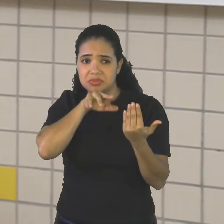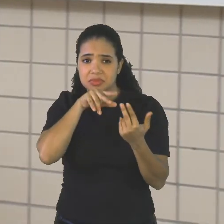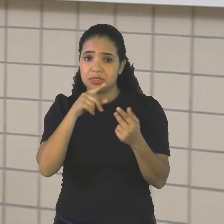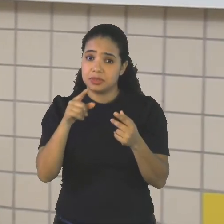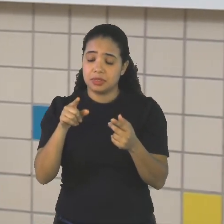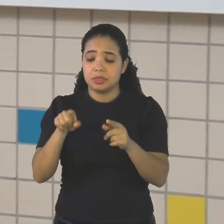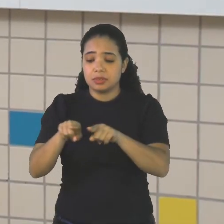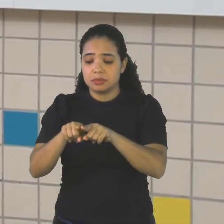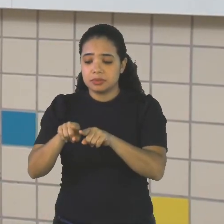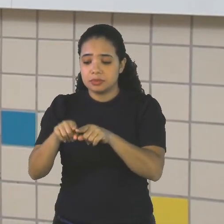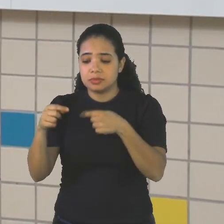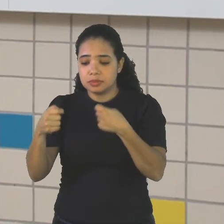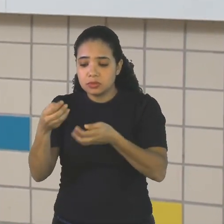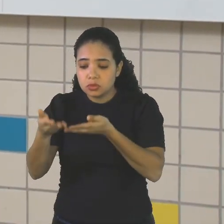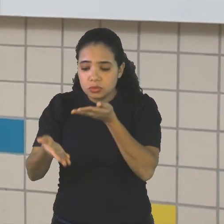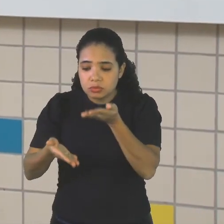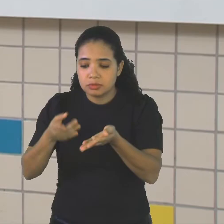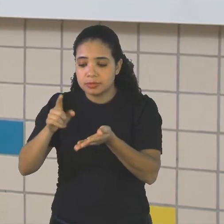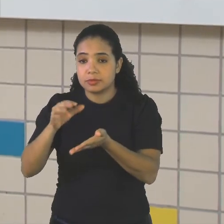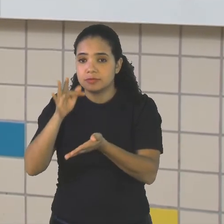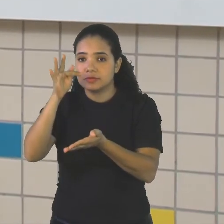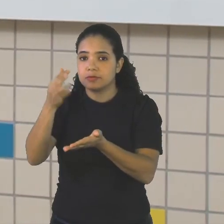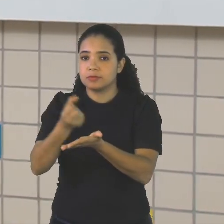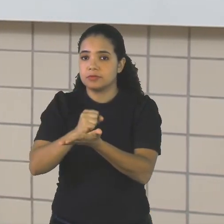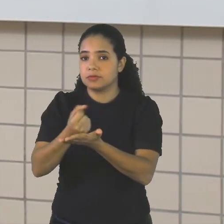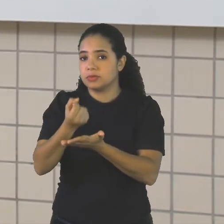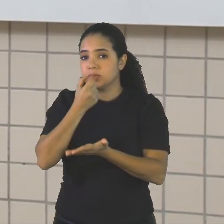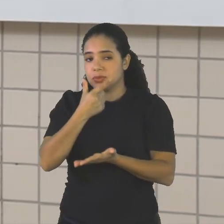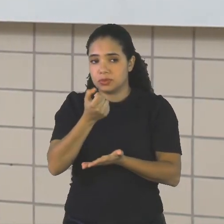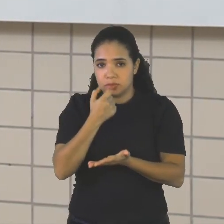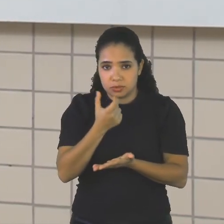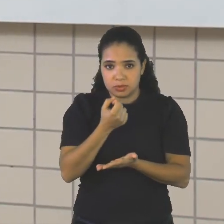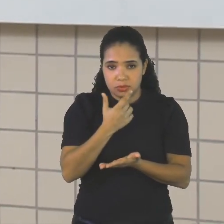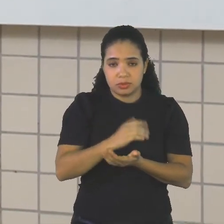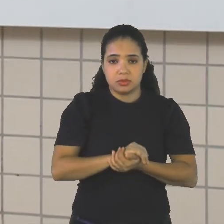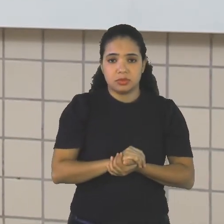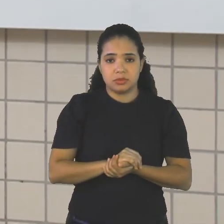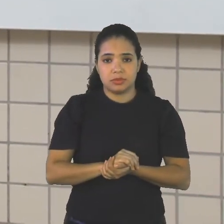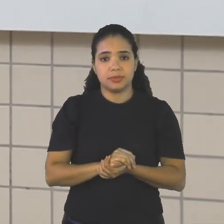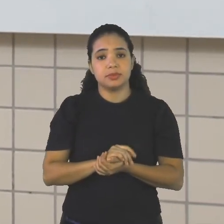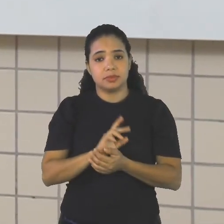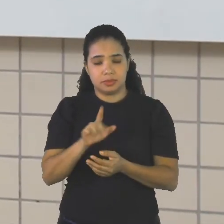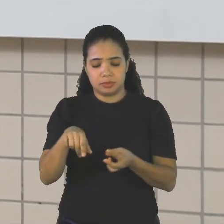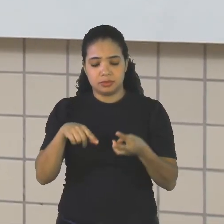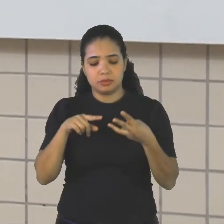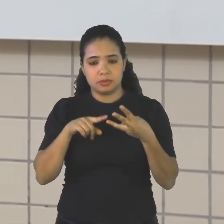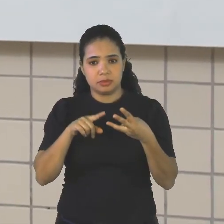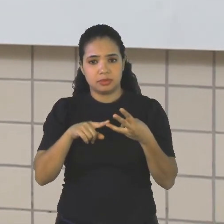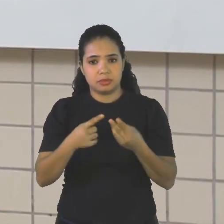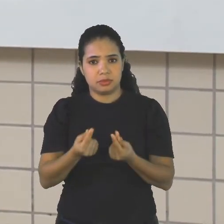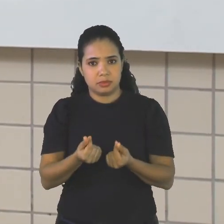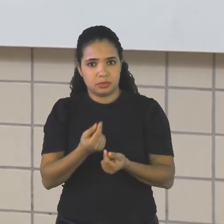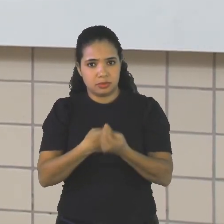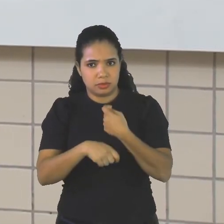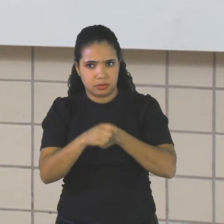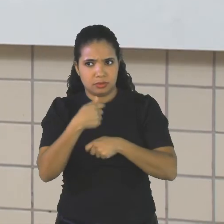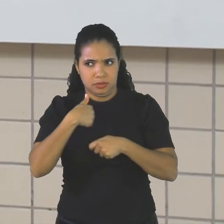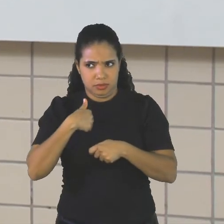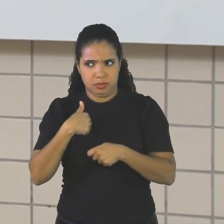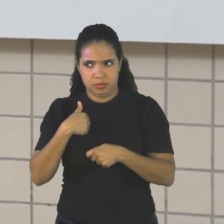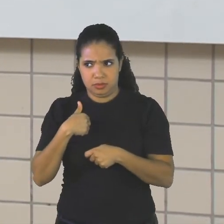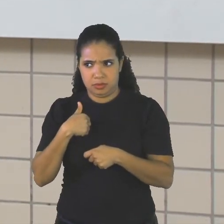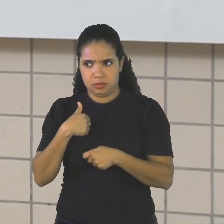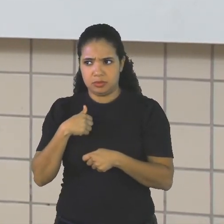Como eu falei para vocês no início da aula, os motivos que a gente tem são os motivos econômicos. Eu vou utilizar ali da